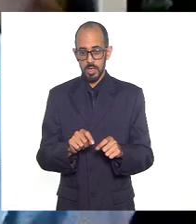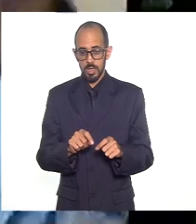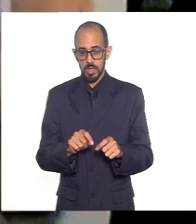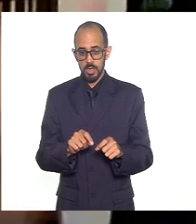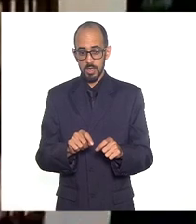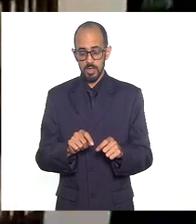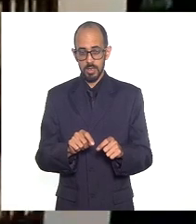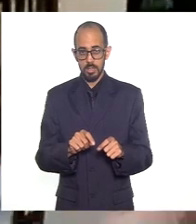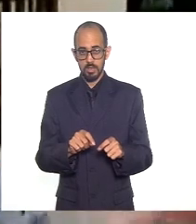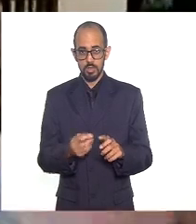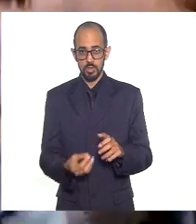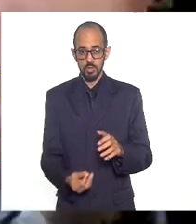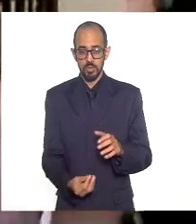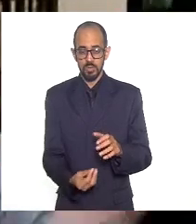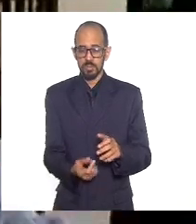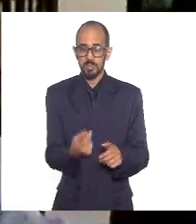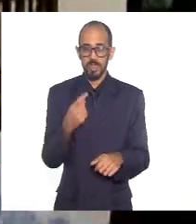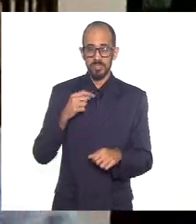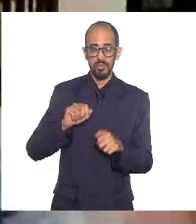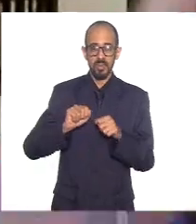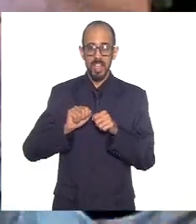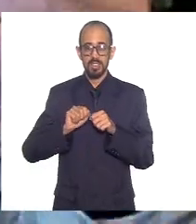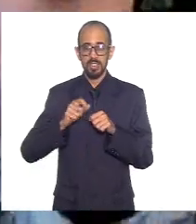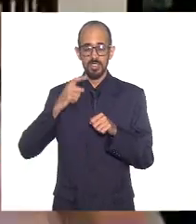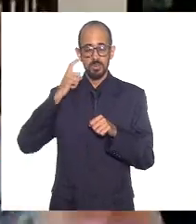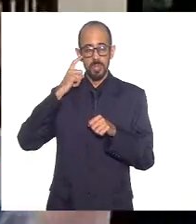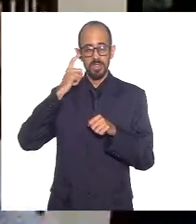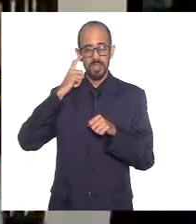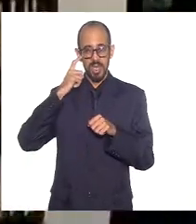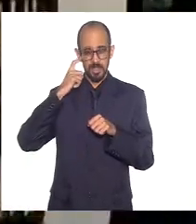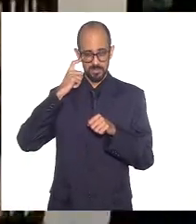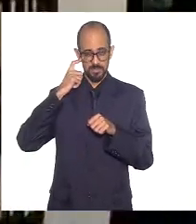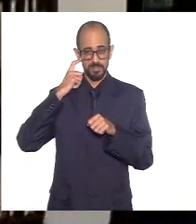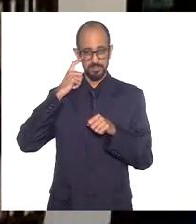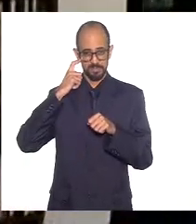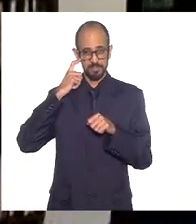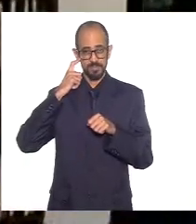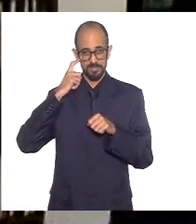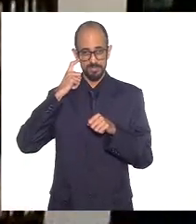leva... A gente já tem falado, eu tenho falado muito,